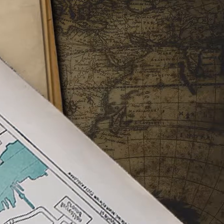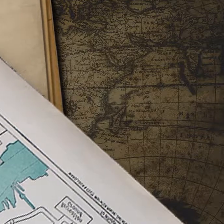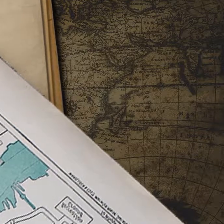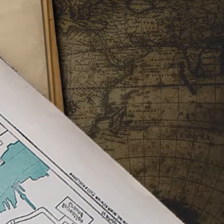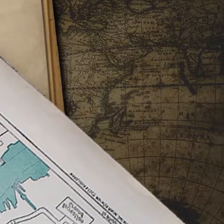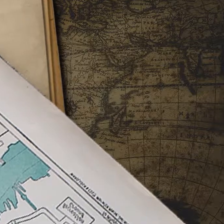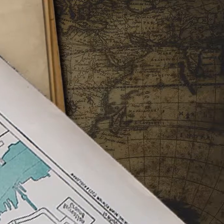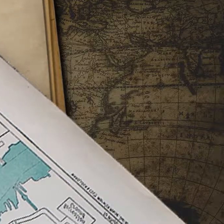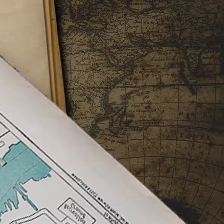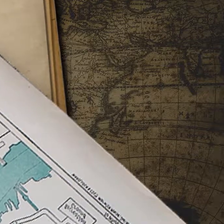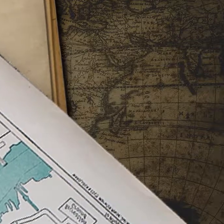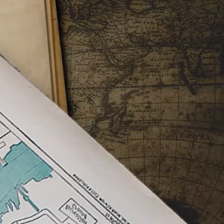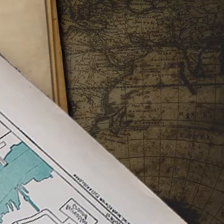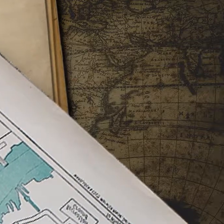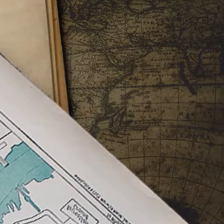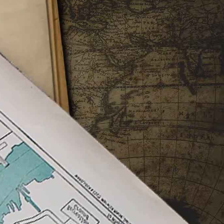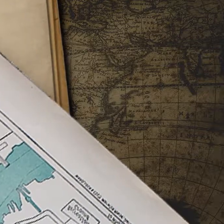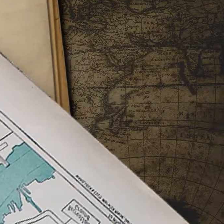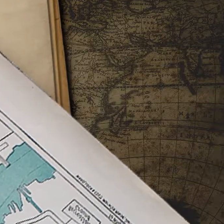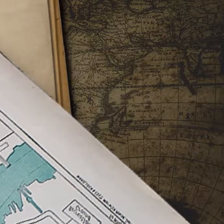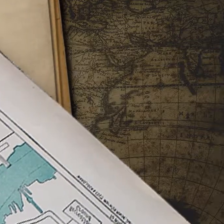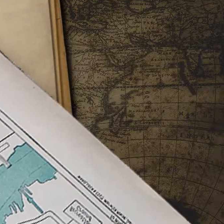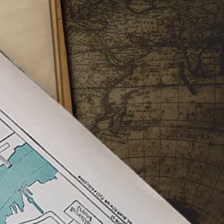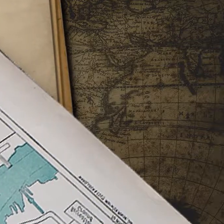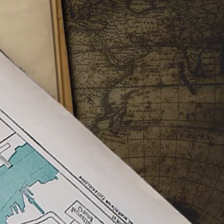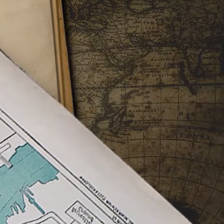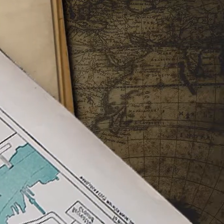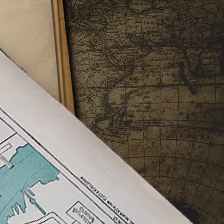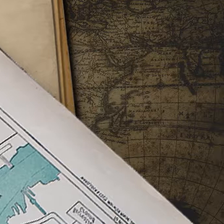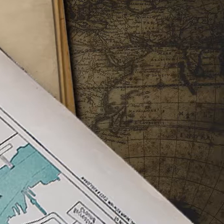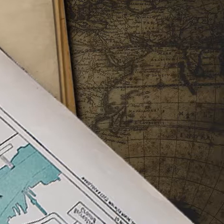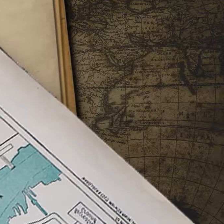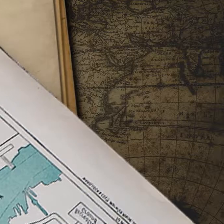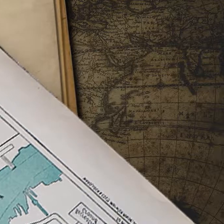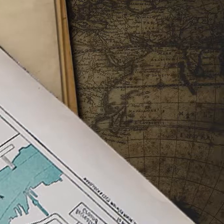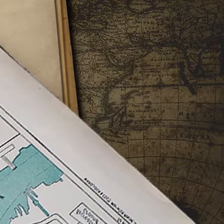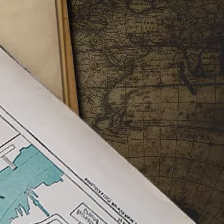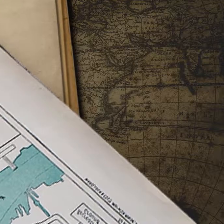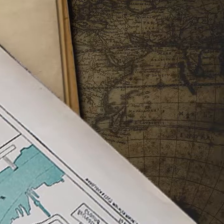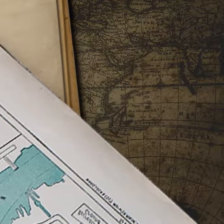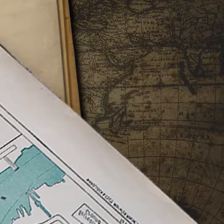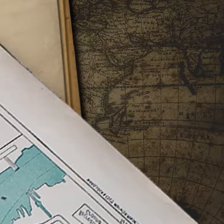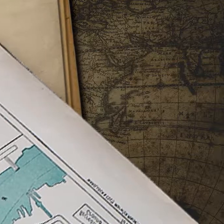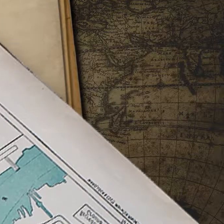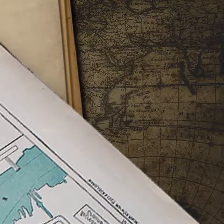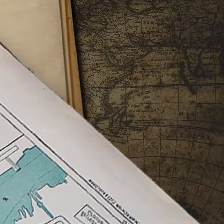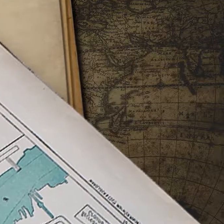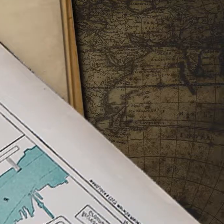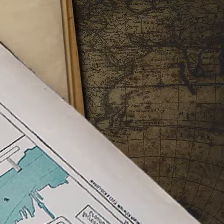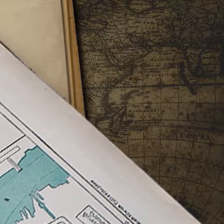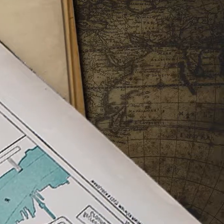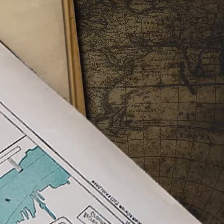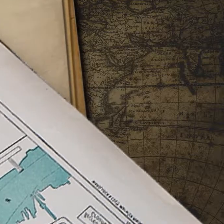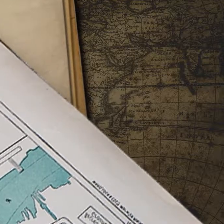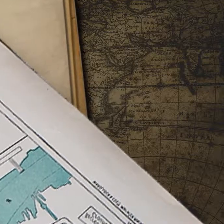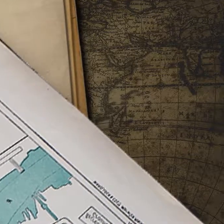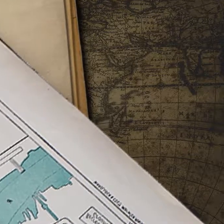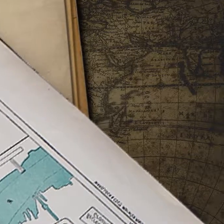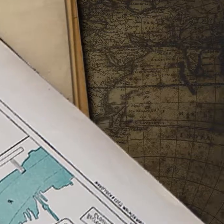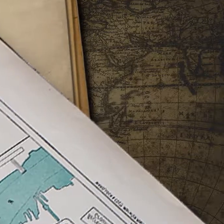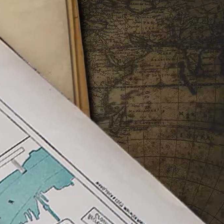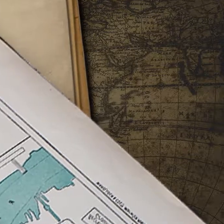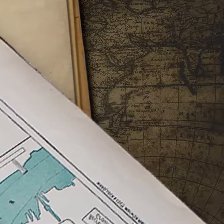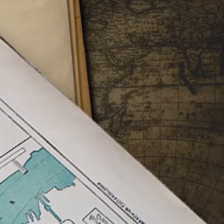Sr. Fogg ao lado de Aouda, que veste um vestido longo e tem um arranjo na cabeça. Eles falam com o capitão